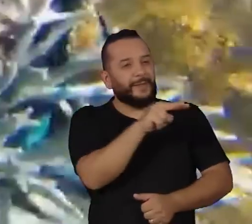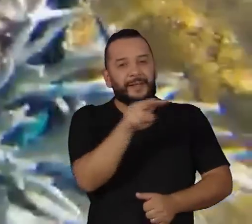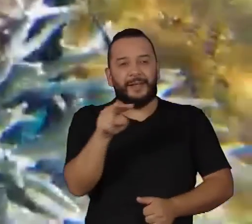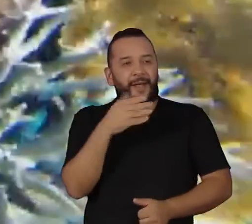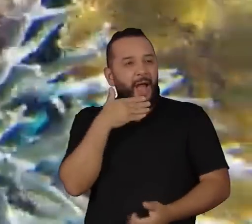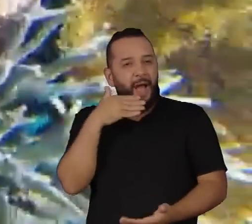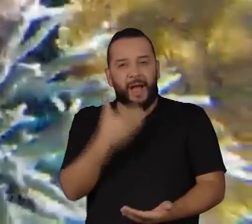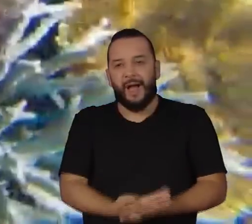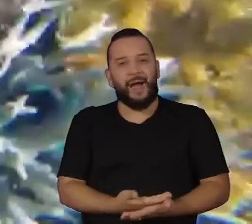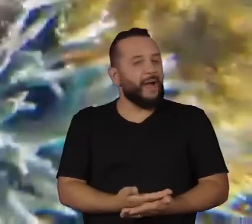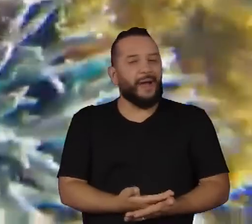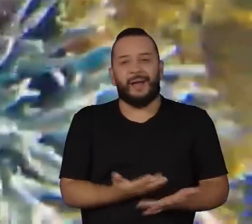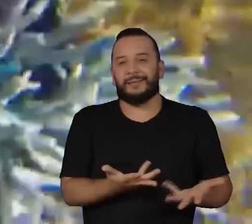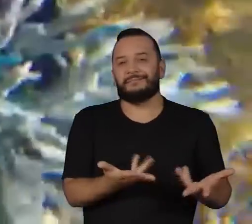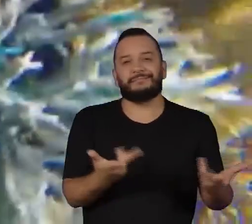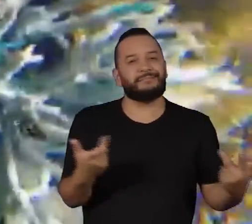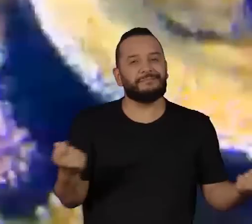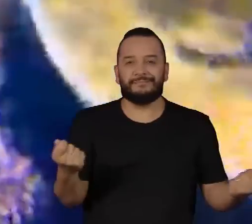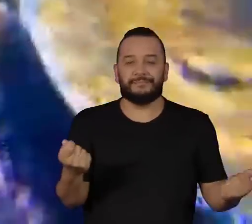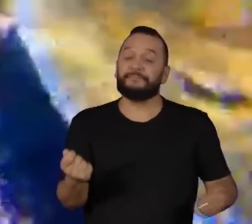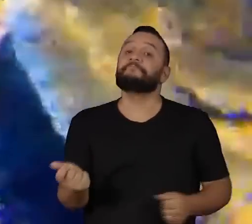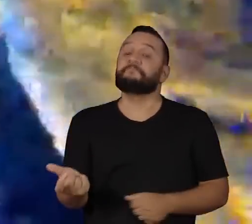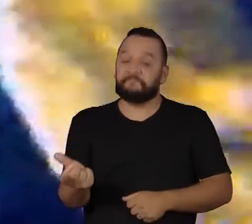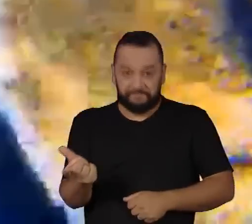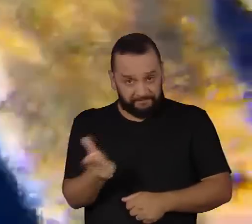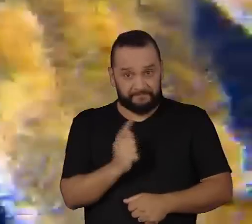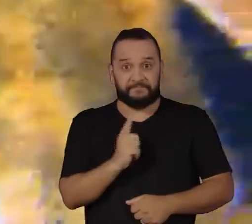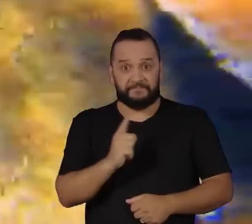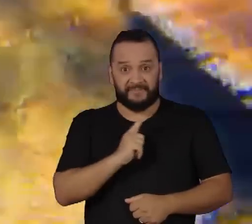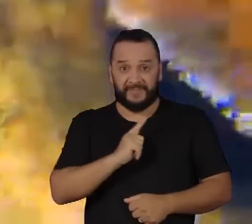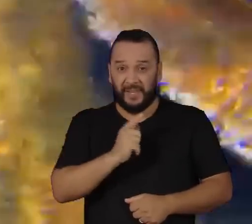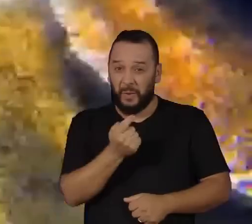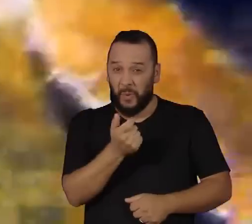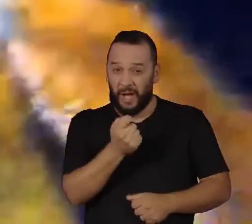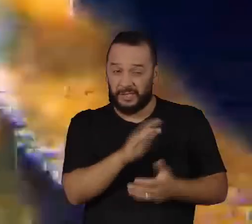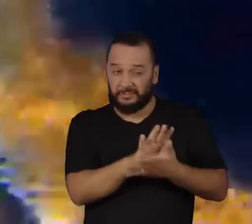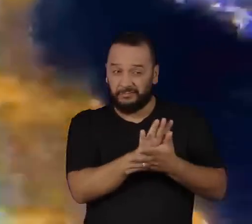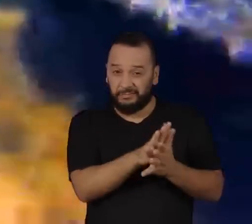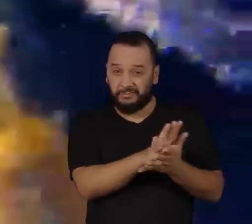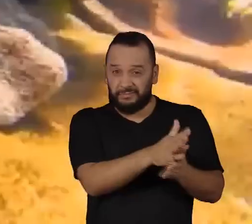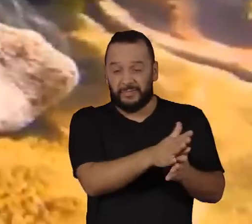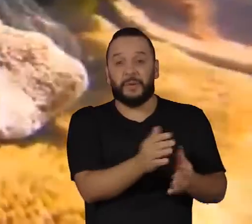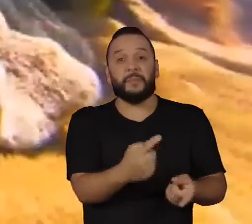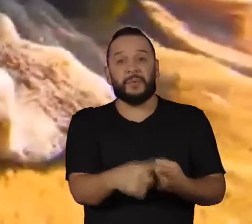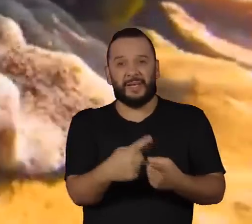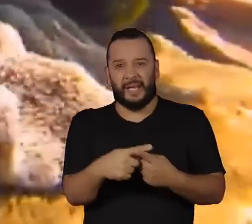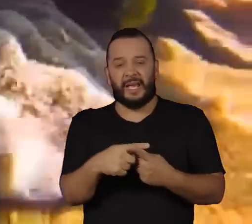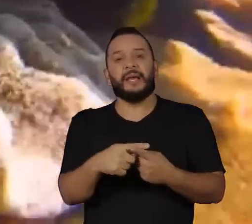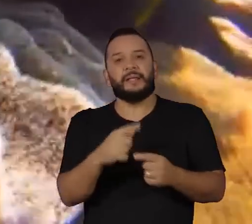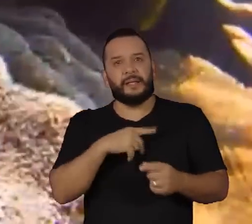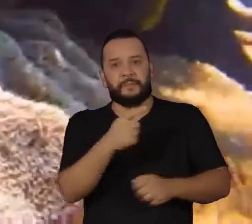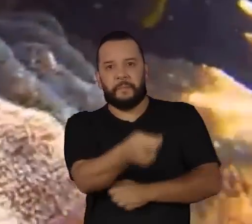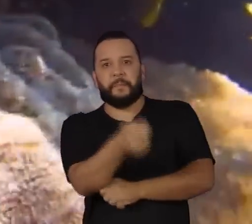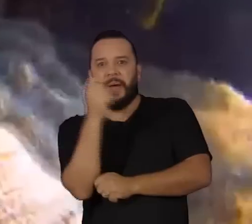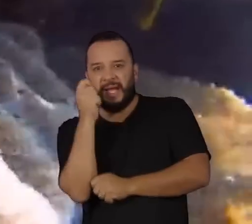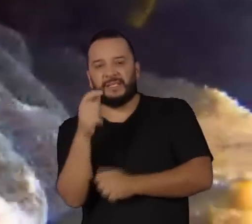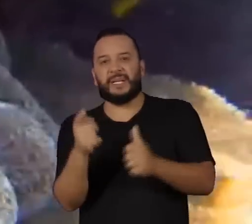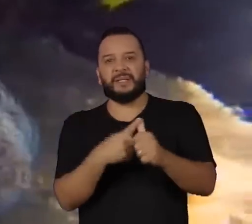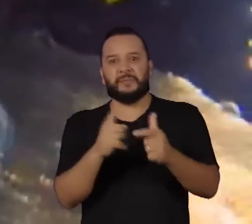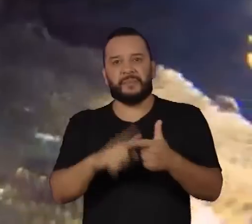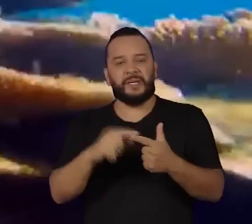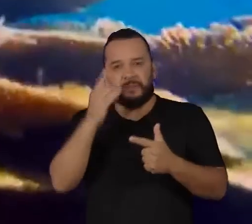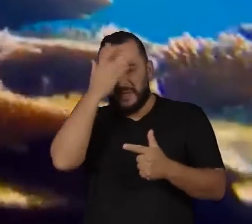Toda essa rica biodiversidade marinha está ameaçada. Sobrepesca, ocupação e turismo